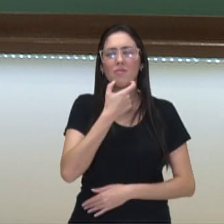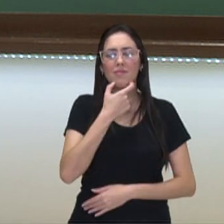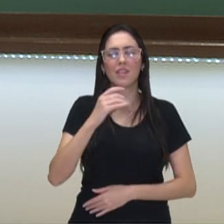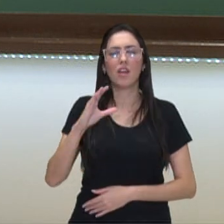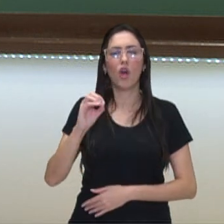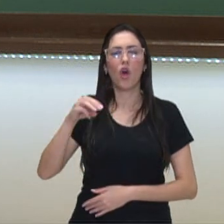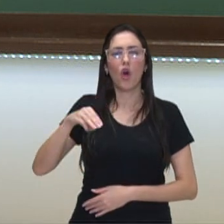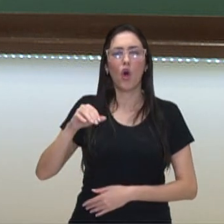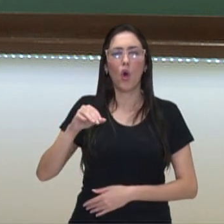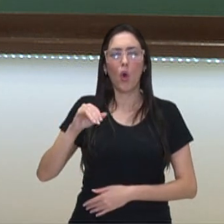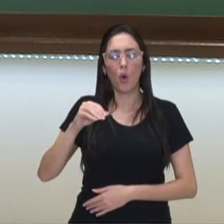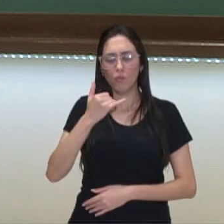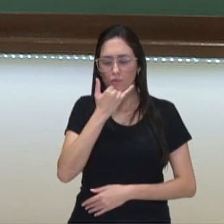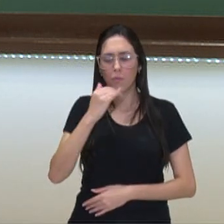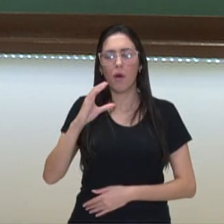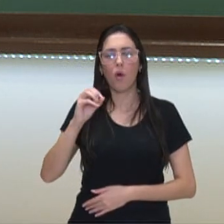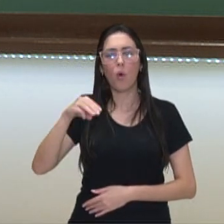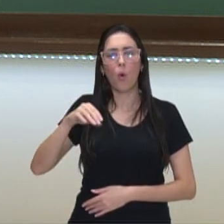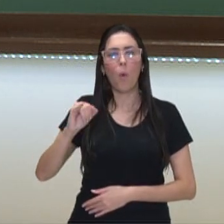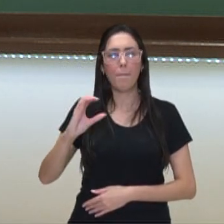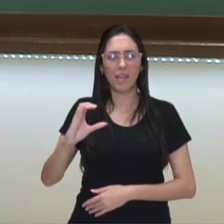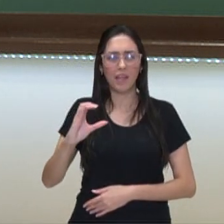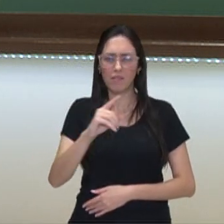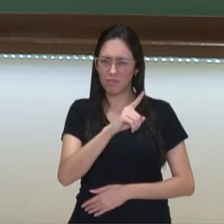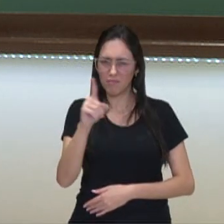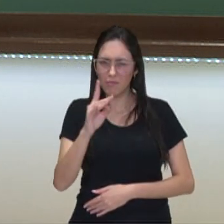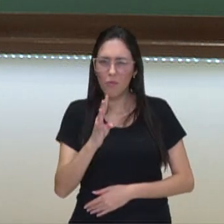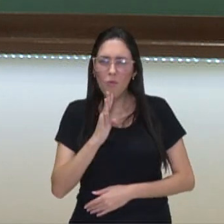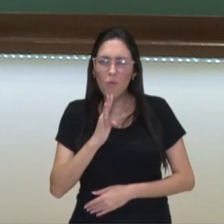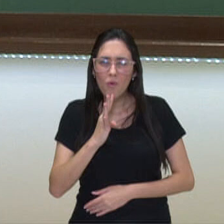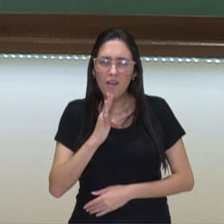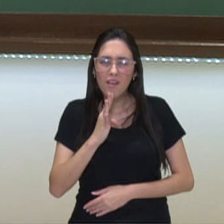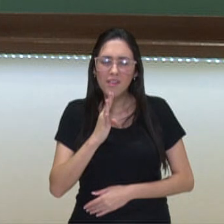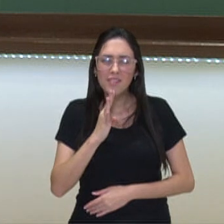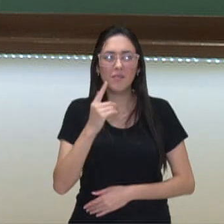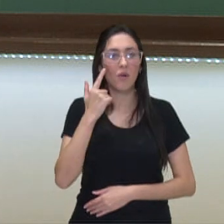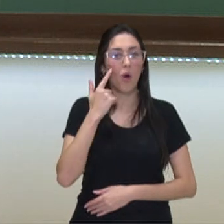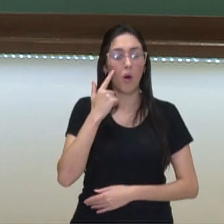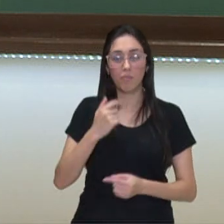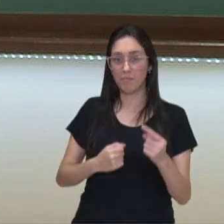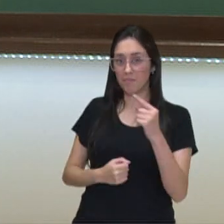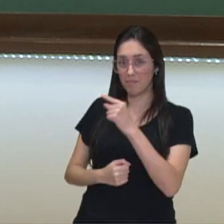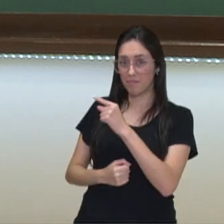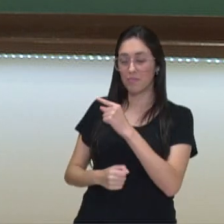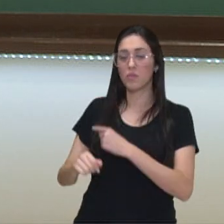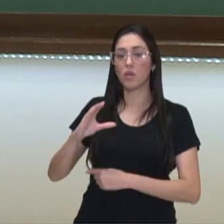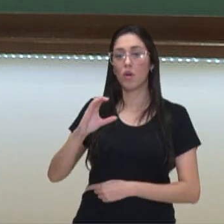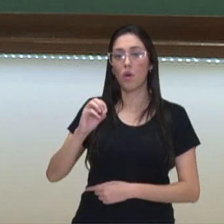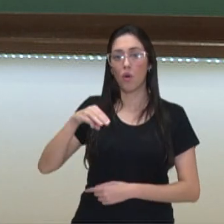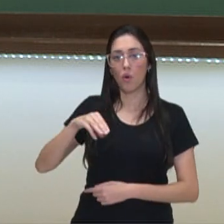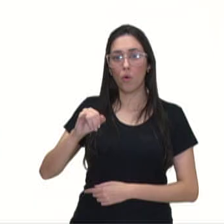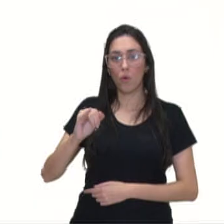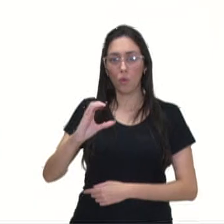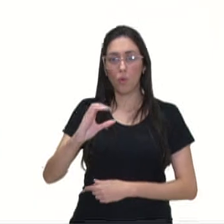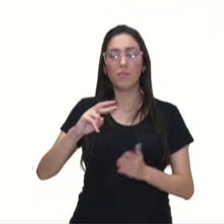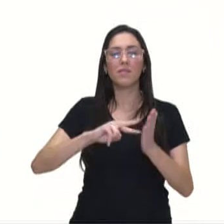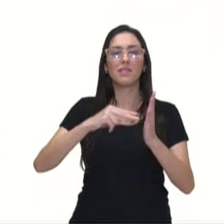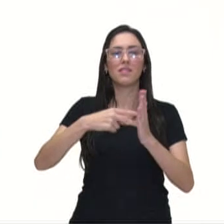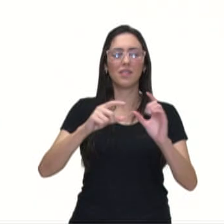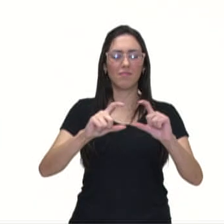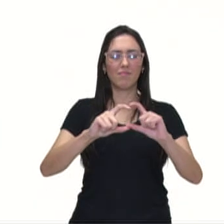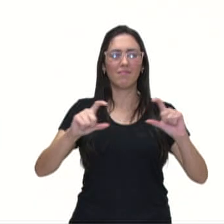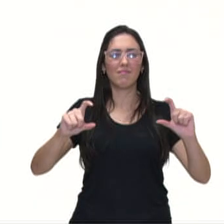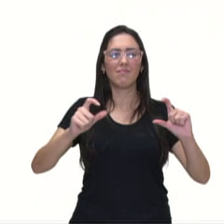strip. Você conhece? Sabe o que é? O nome dela aqui para nós seria tira